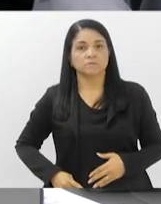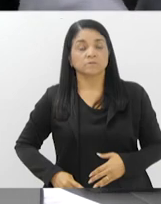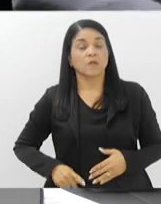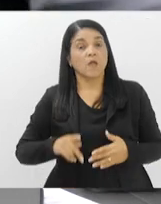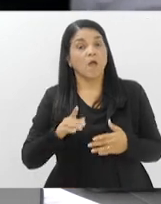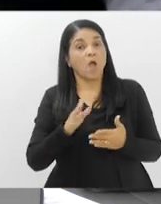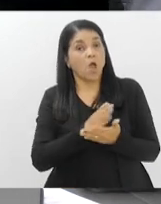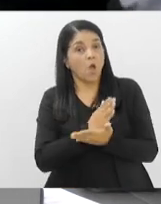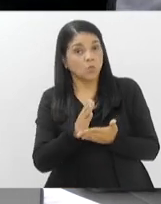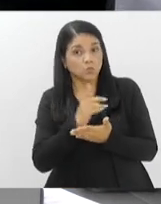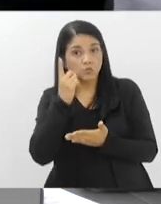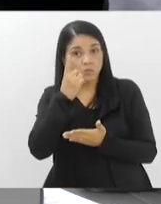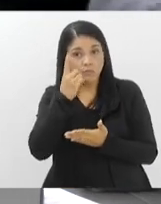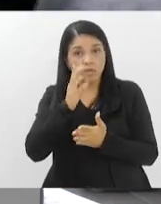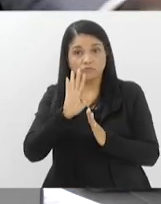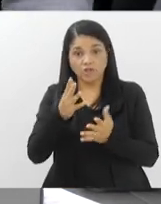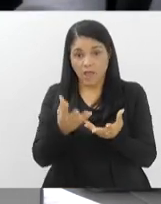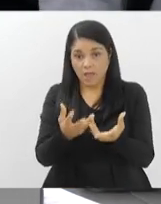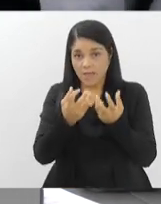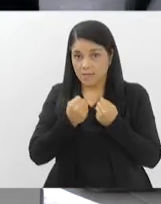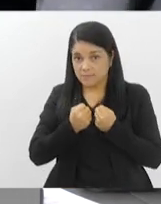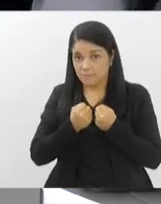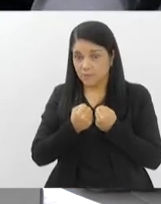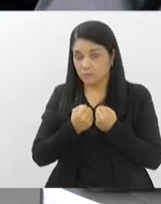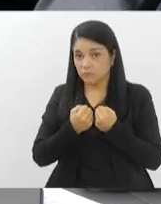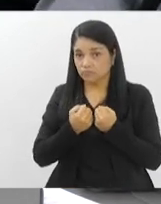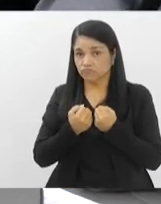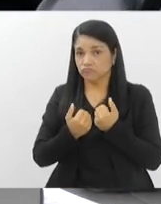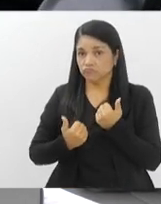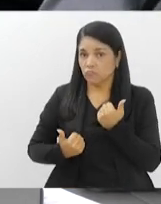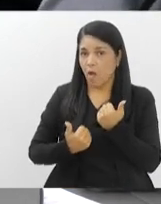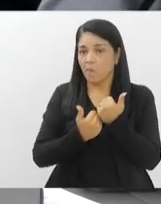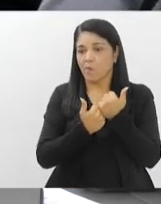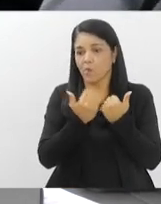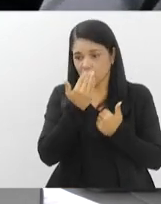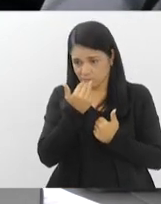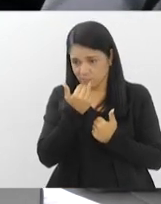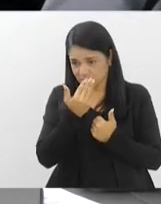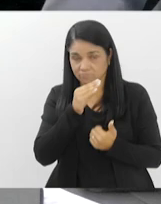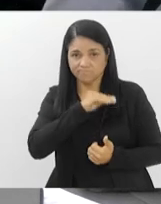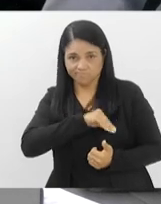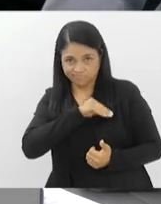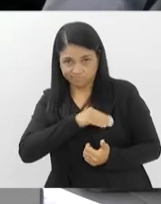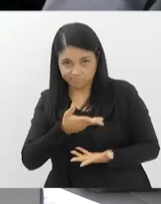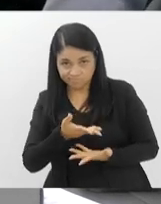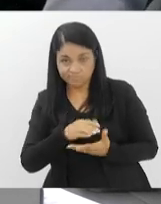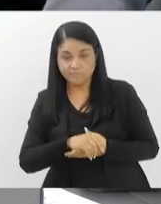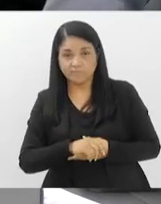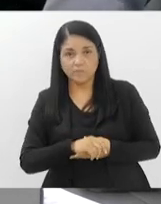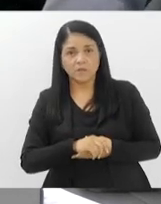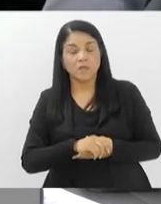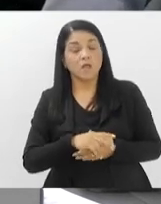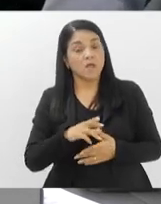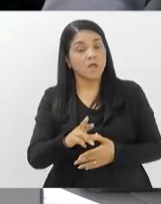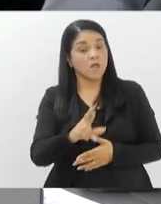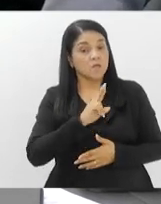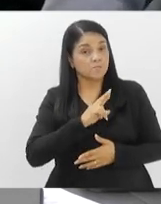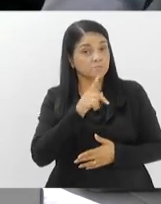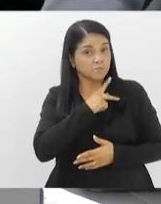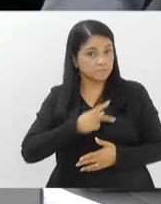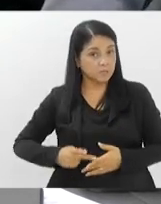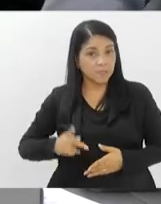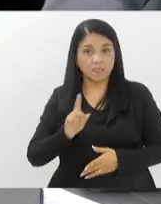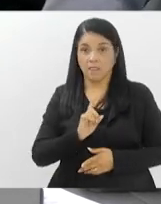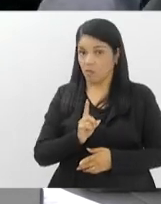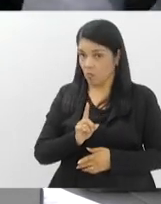alguns deputados já estariam recebendo esse auxílio alimentação. E o presidente me disse que não.